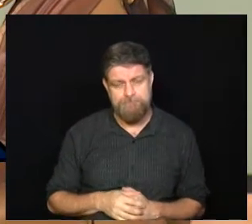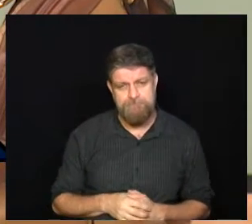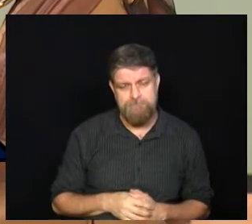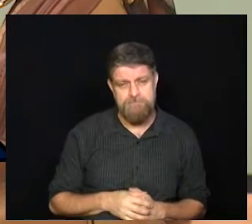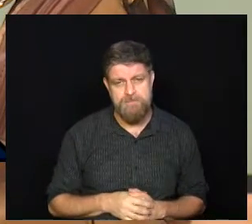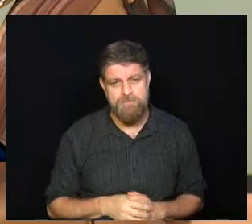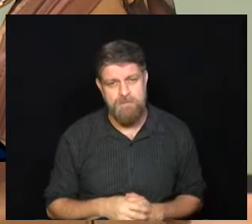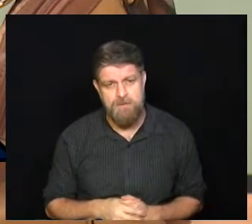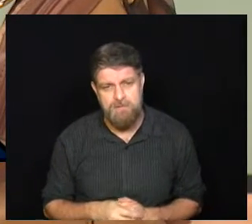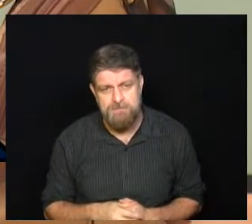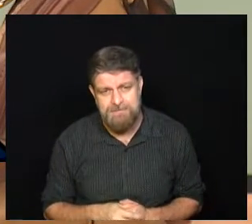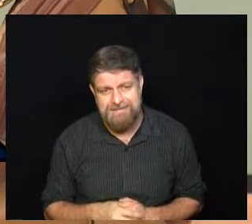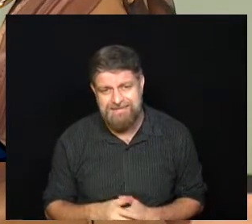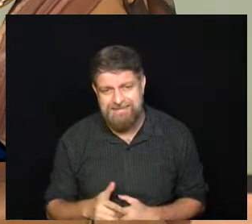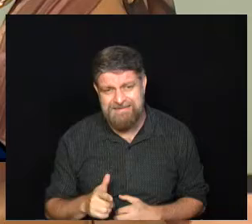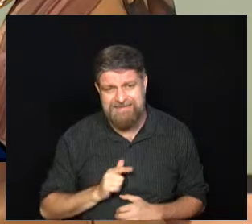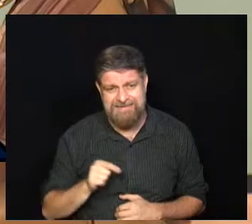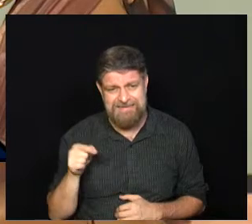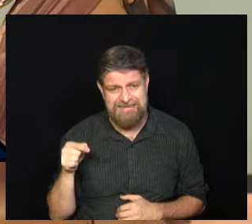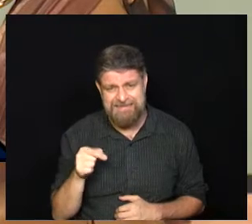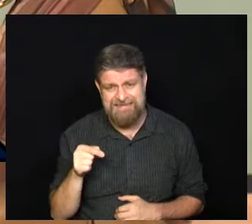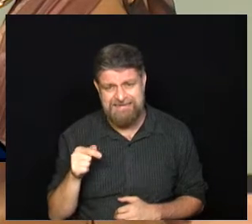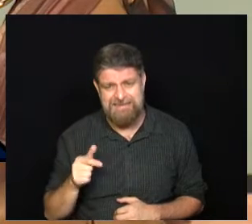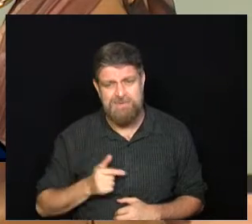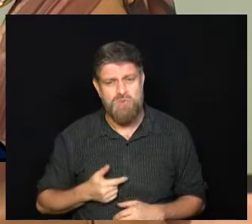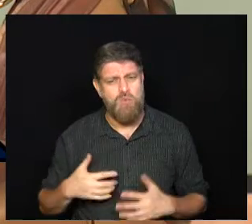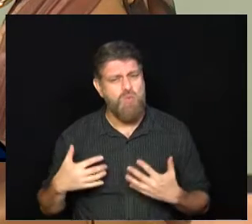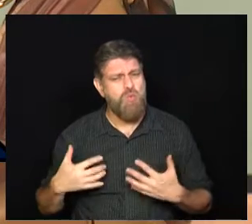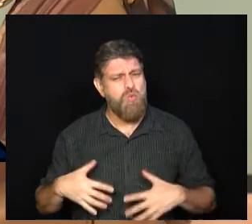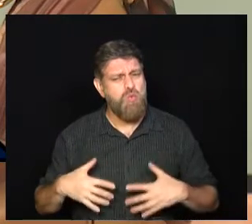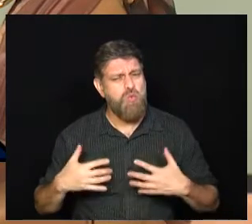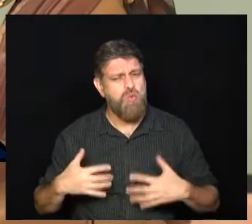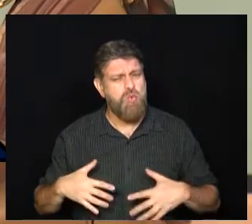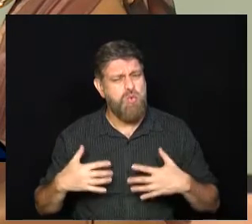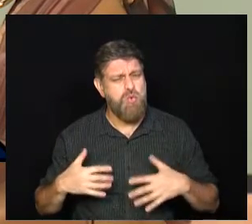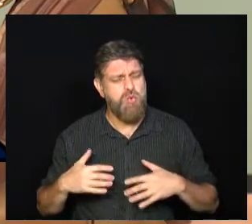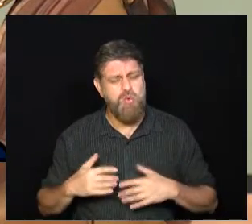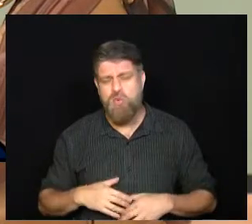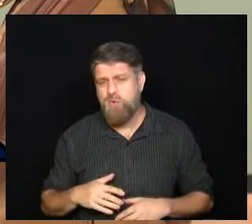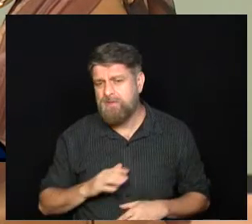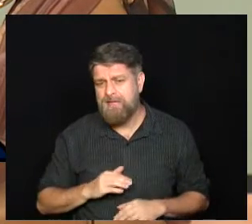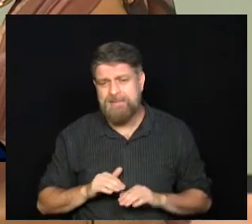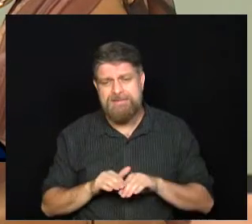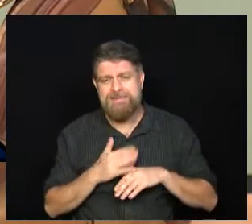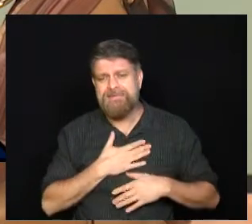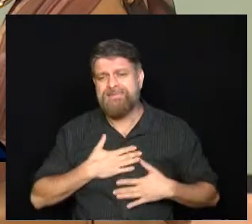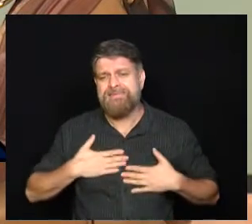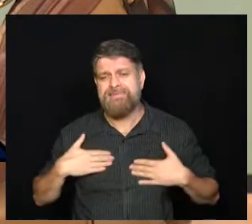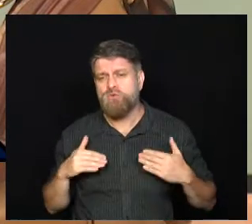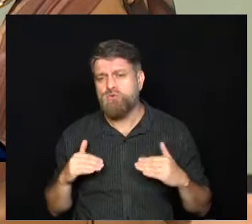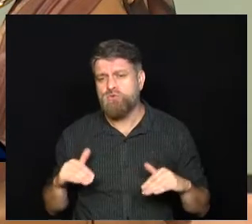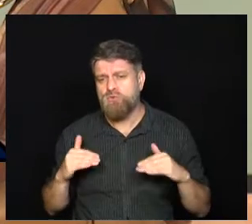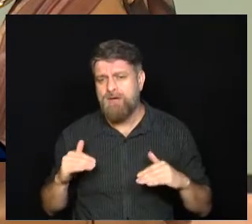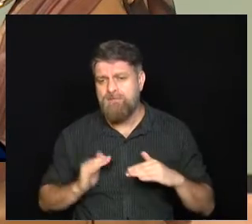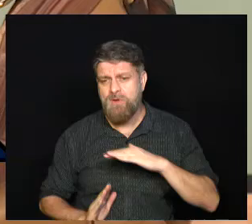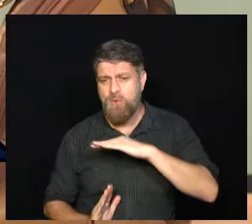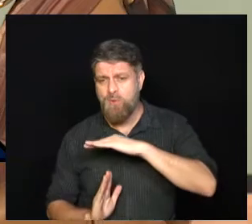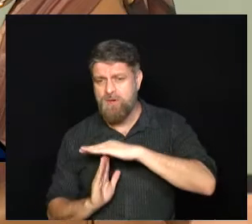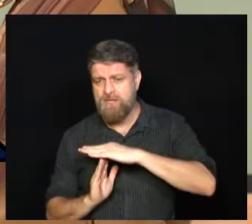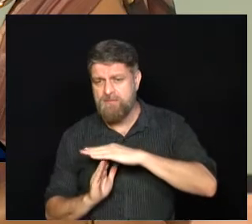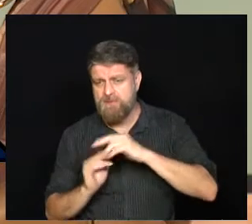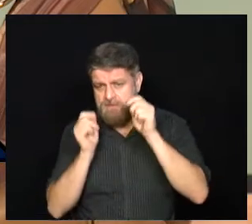Enfim, está numa situação muito, mas muito, muito confortável com relação aos limites de